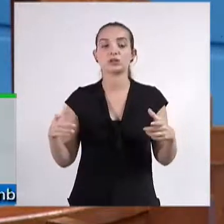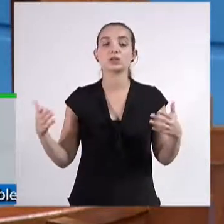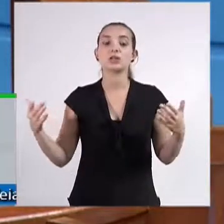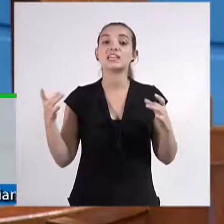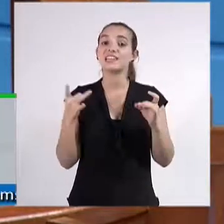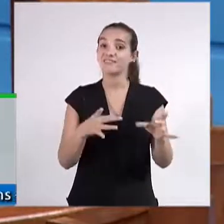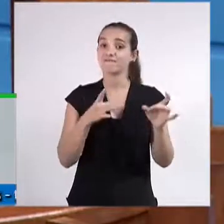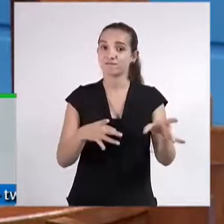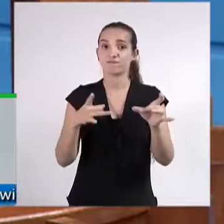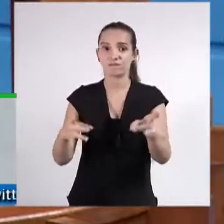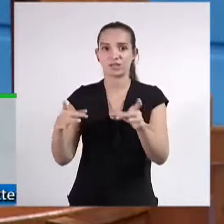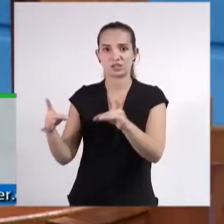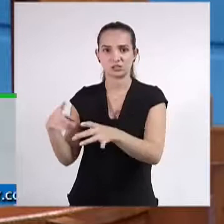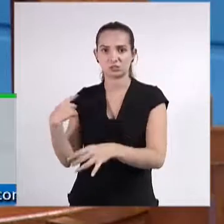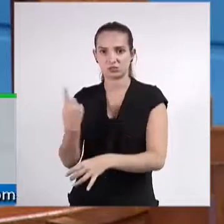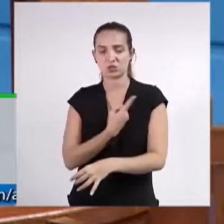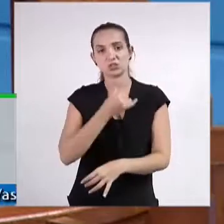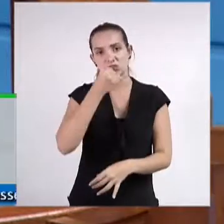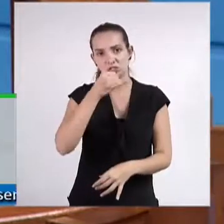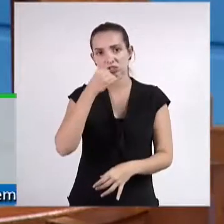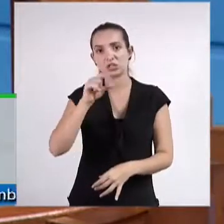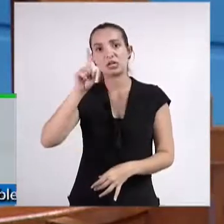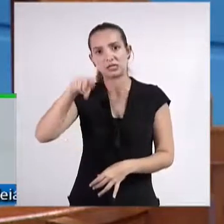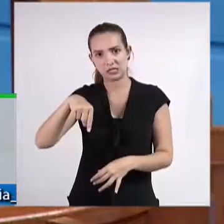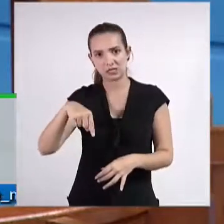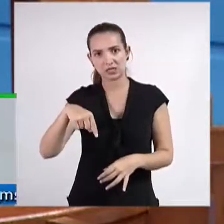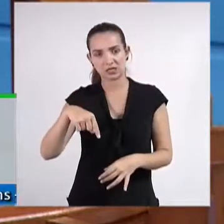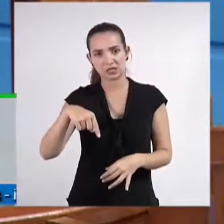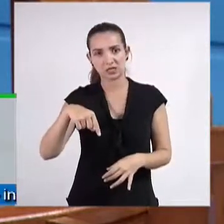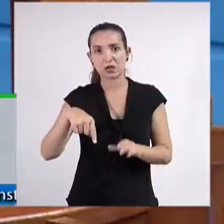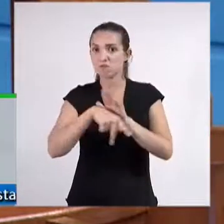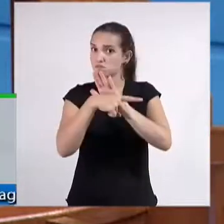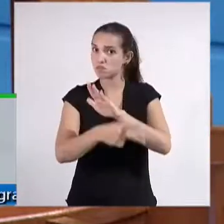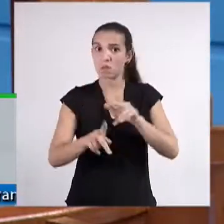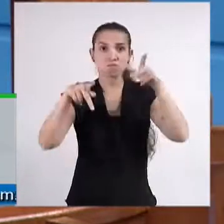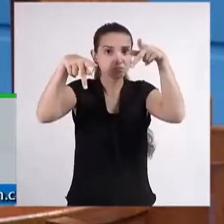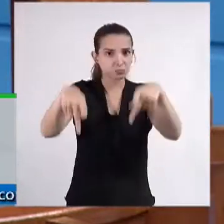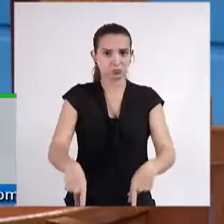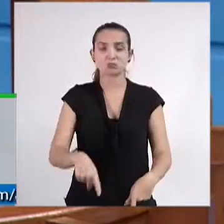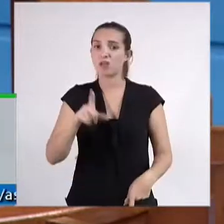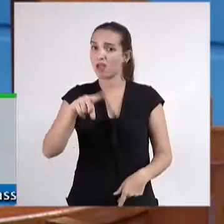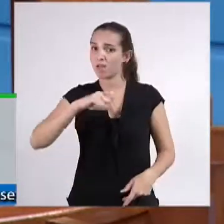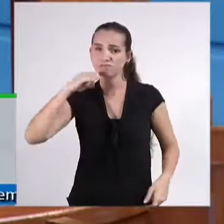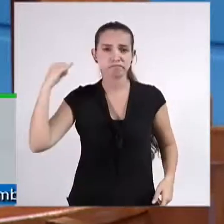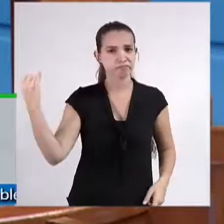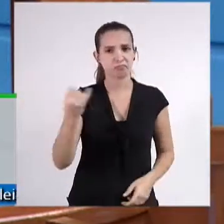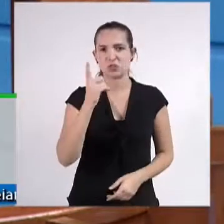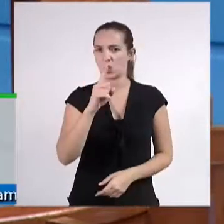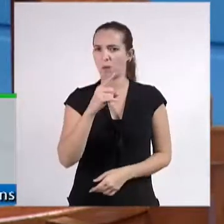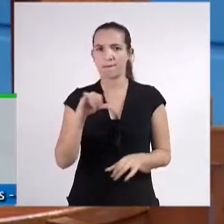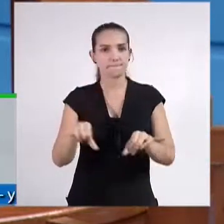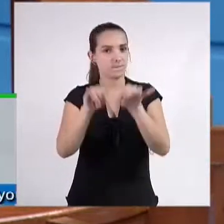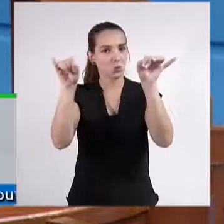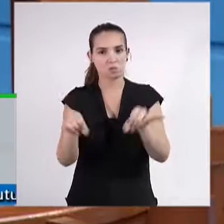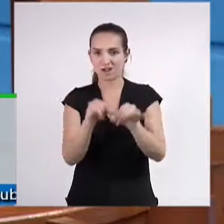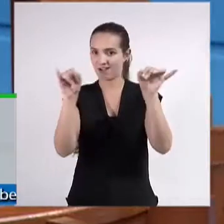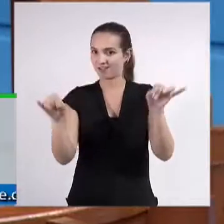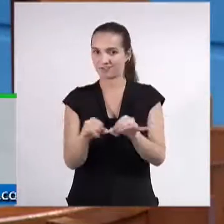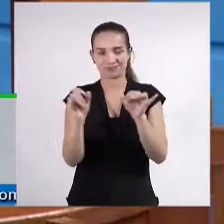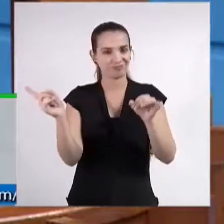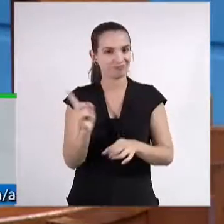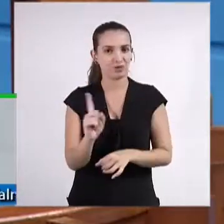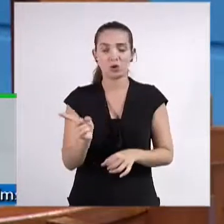para nós a energia, que é um bem público, que é um bem essencial, inclusive, não é supérfluo, não é luxo, as